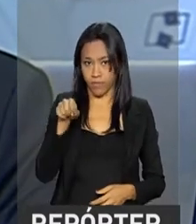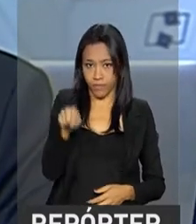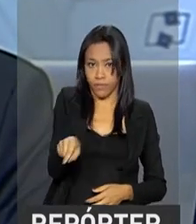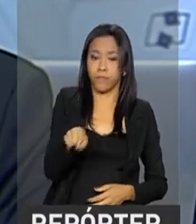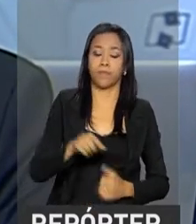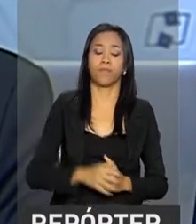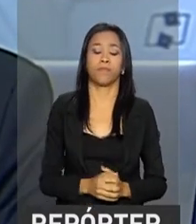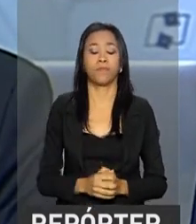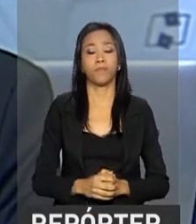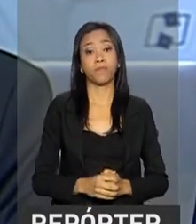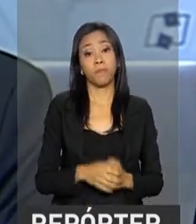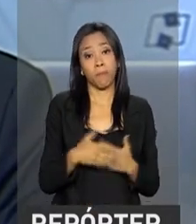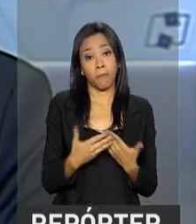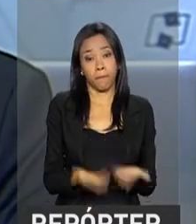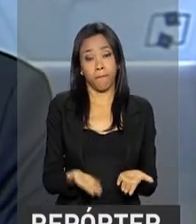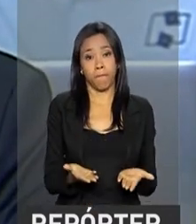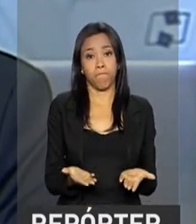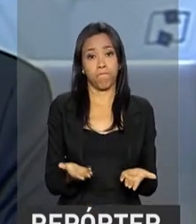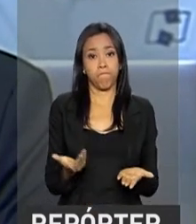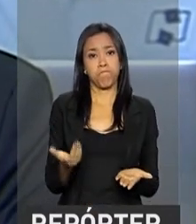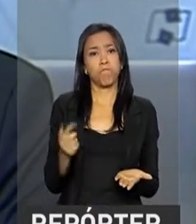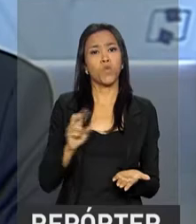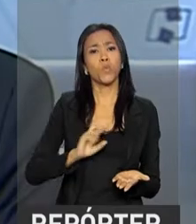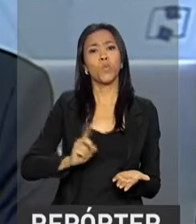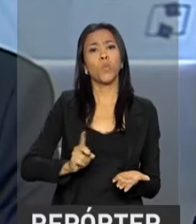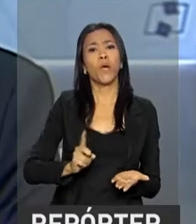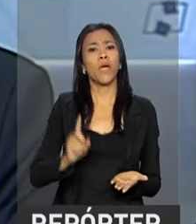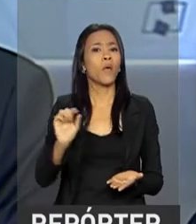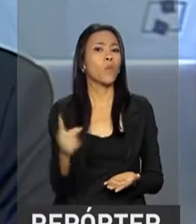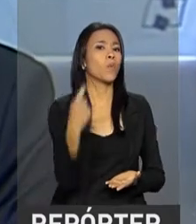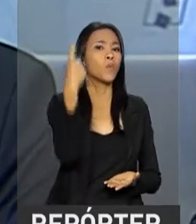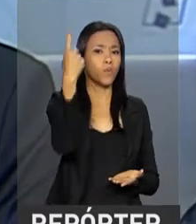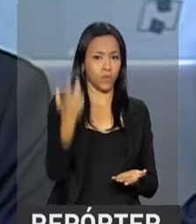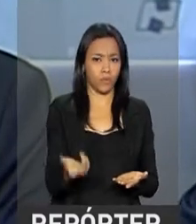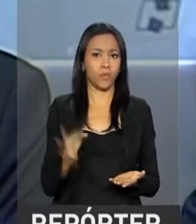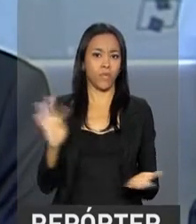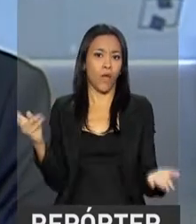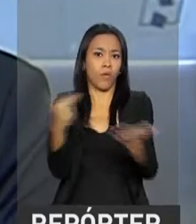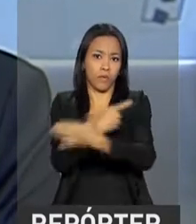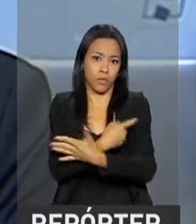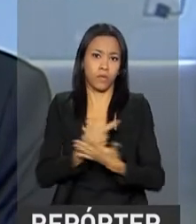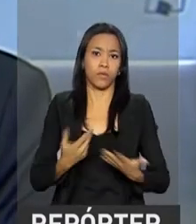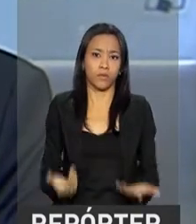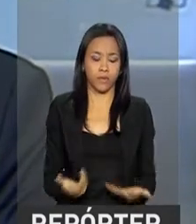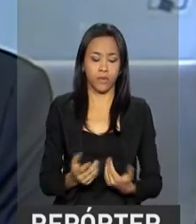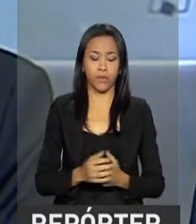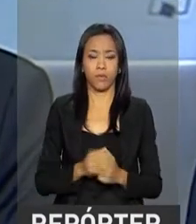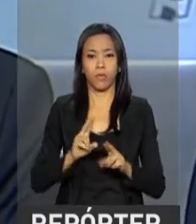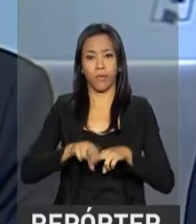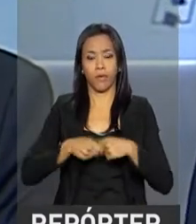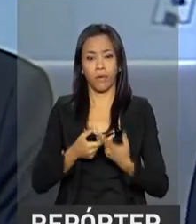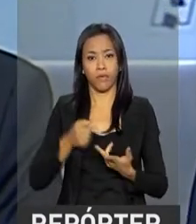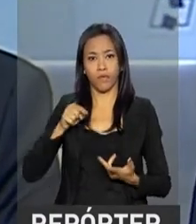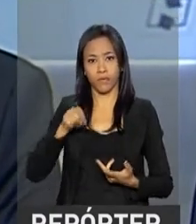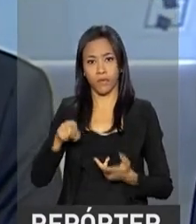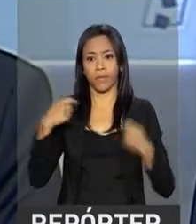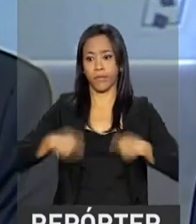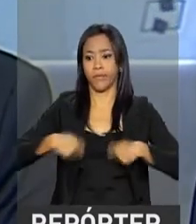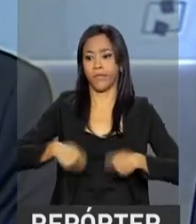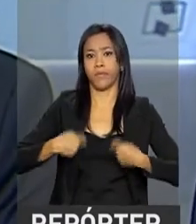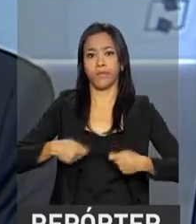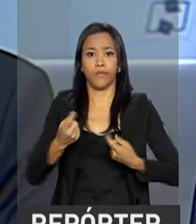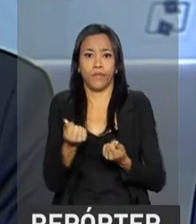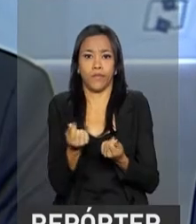dessas empresas então isso não é um movimento único e simplesmente mirando uma necessidade momentânea de